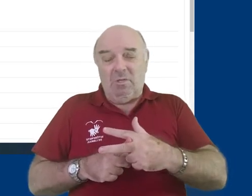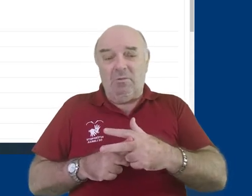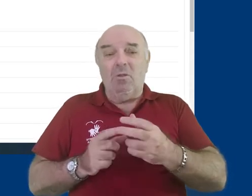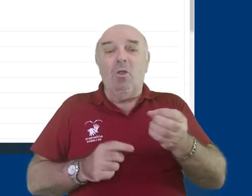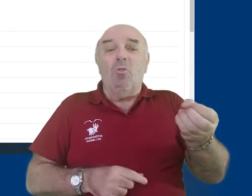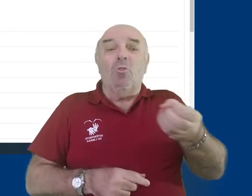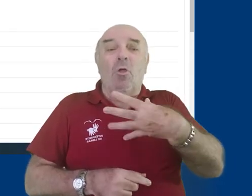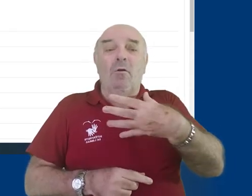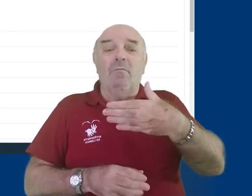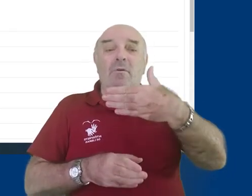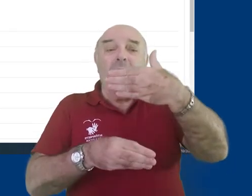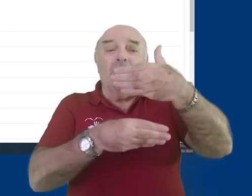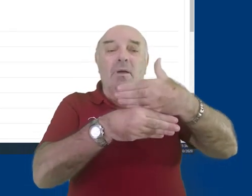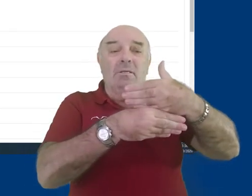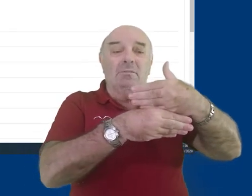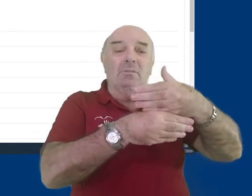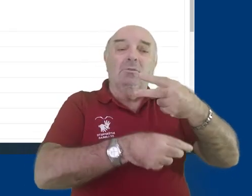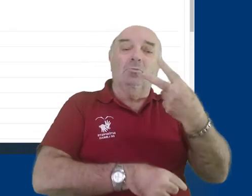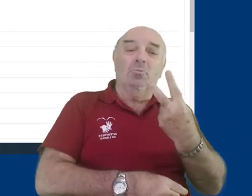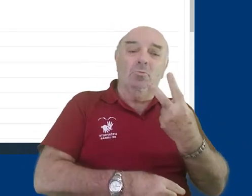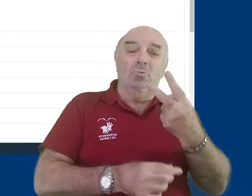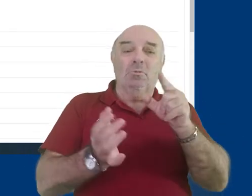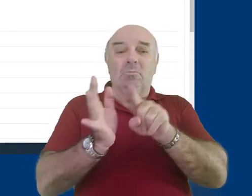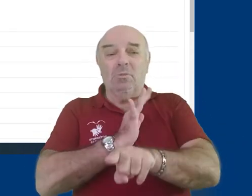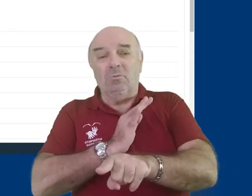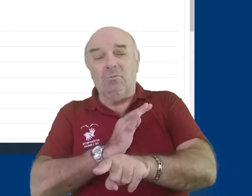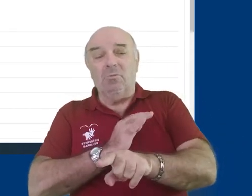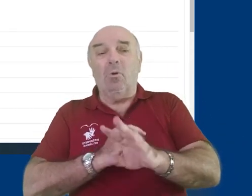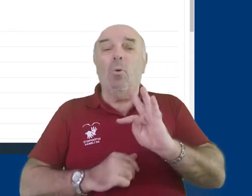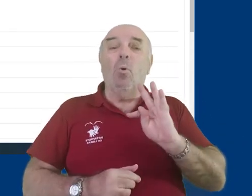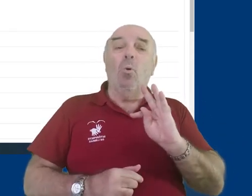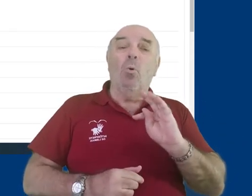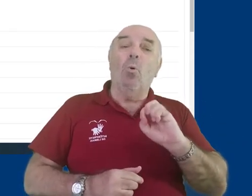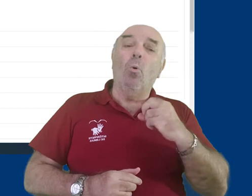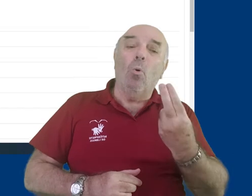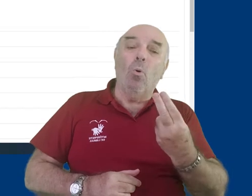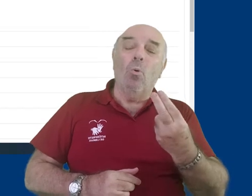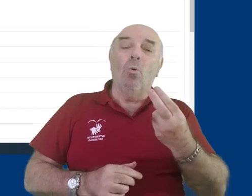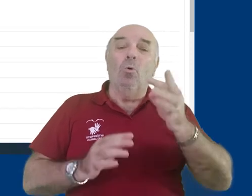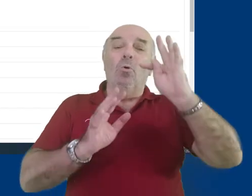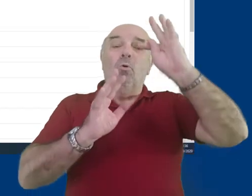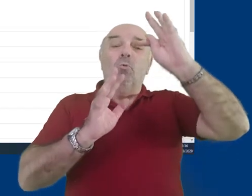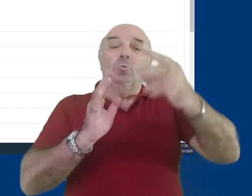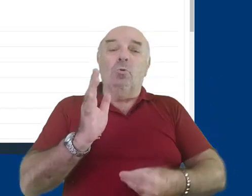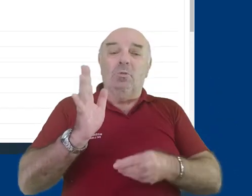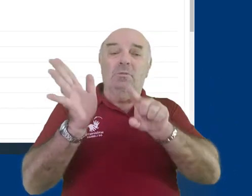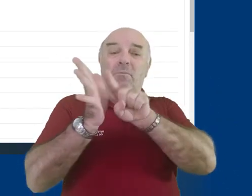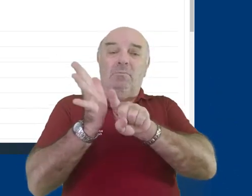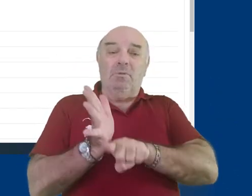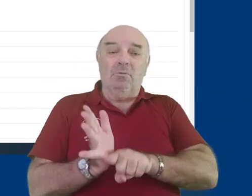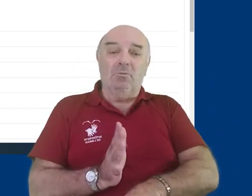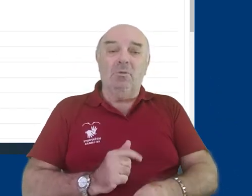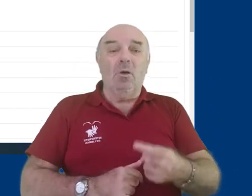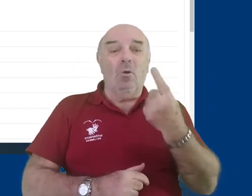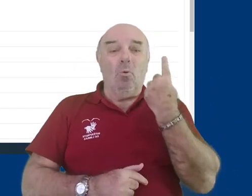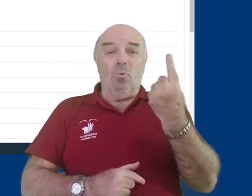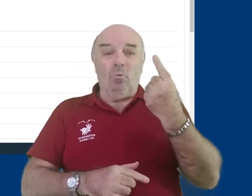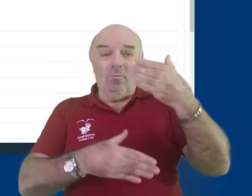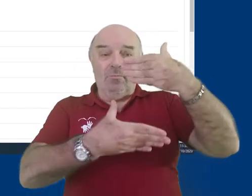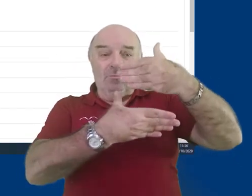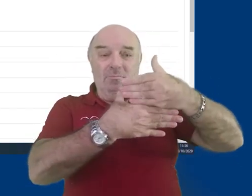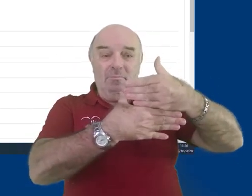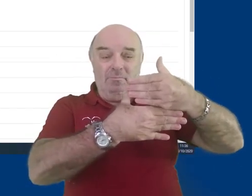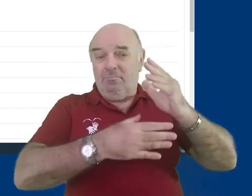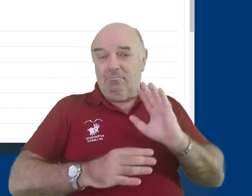configurar uma nova página a cada duas perguntas, ou colocar todas as questões em uma única página.